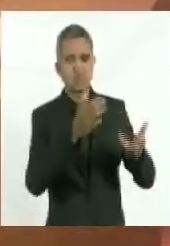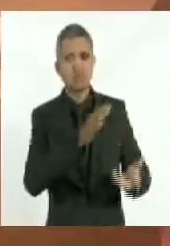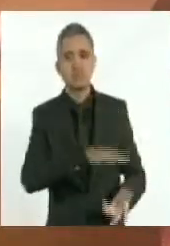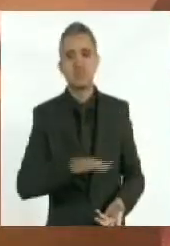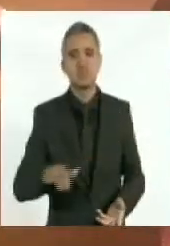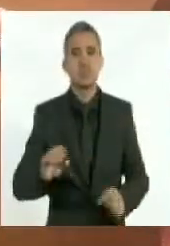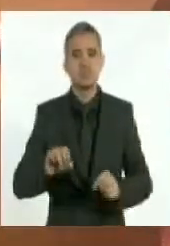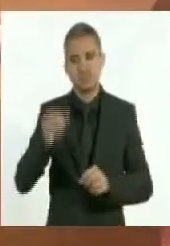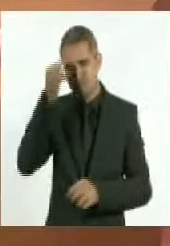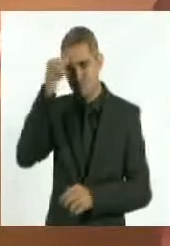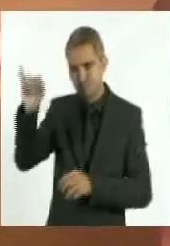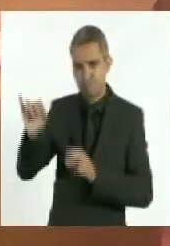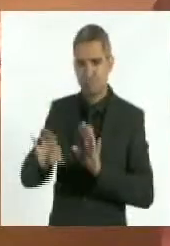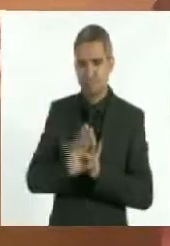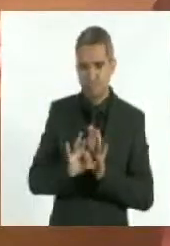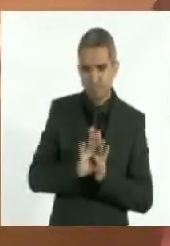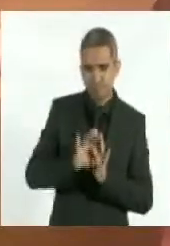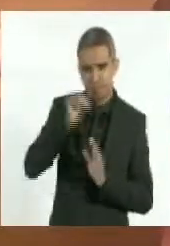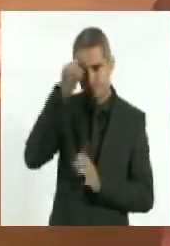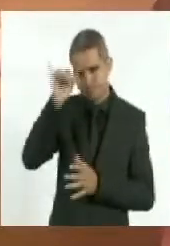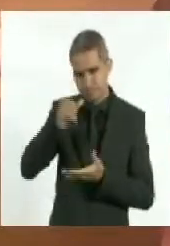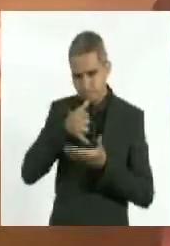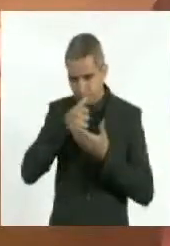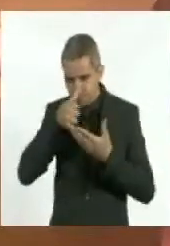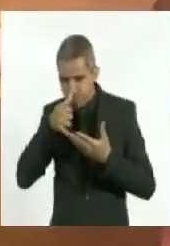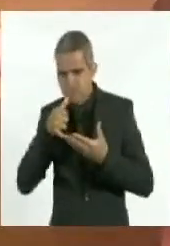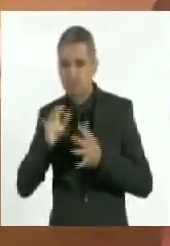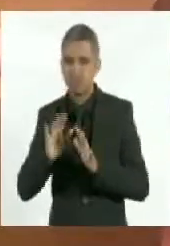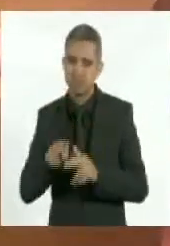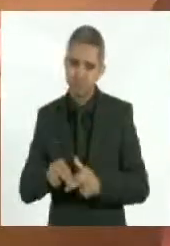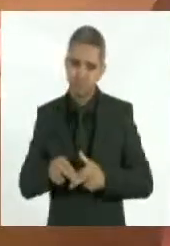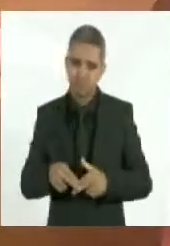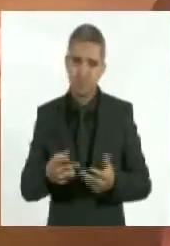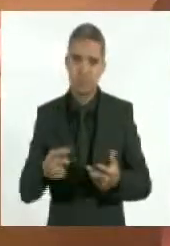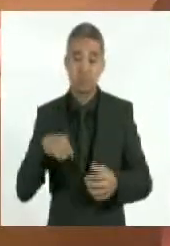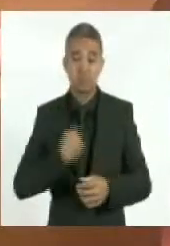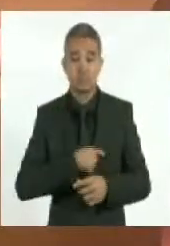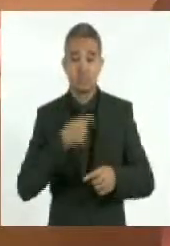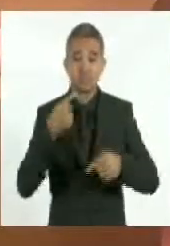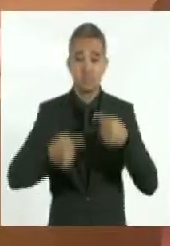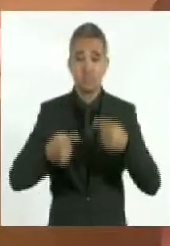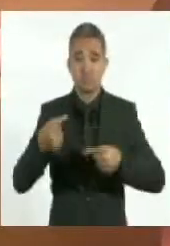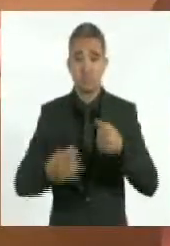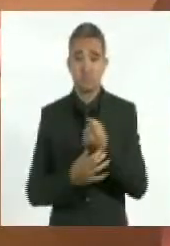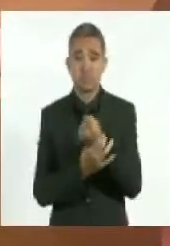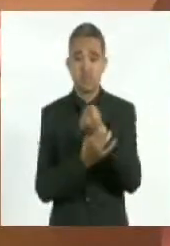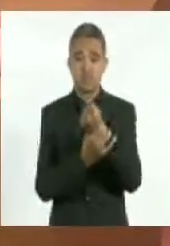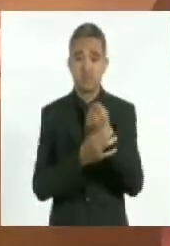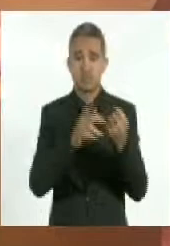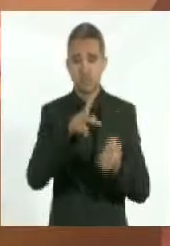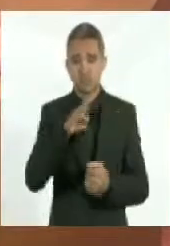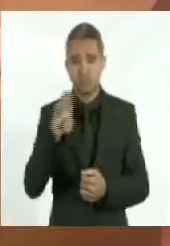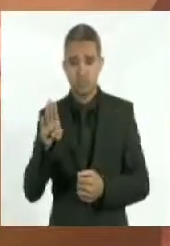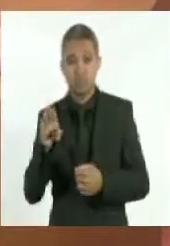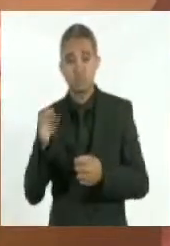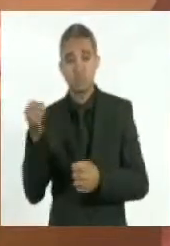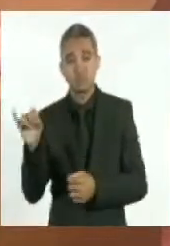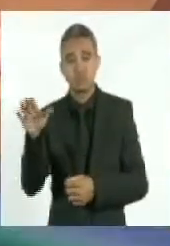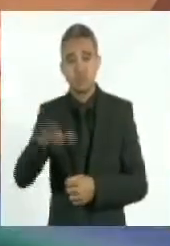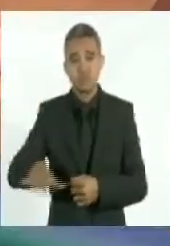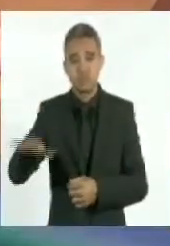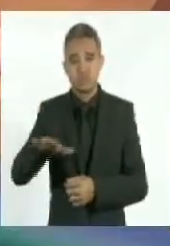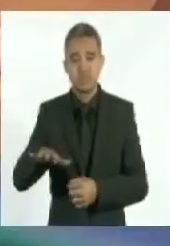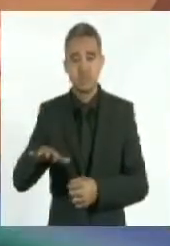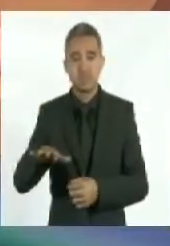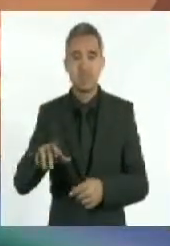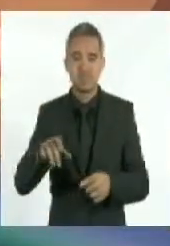nessa Assembleia aqui a questão da segurança pública, e é um estudante sendo